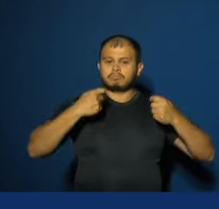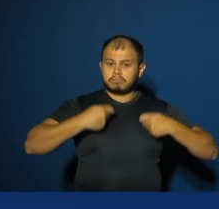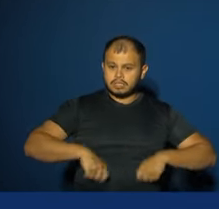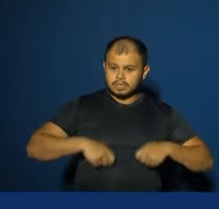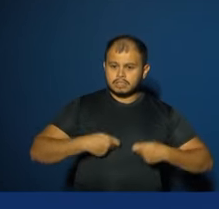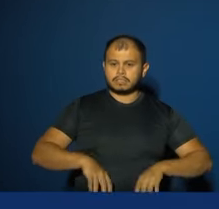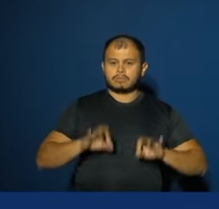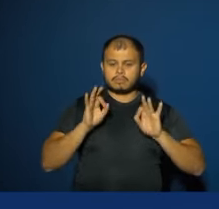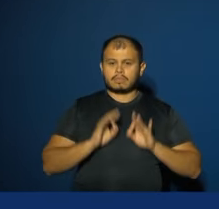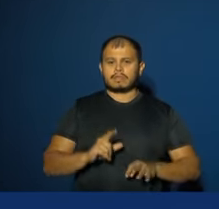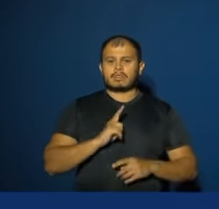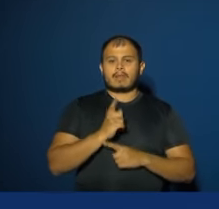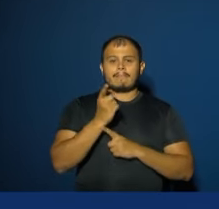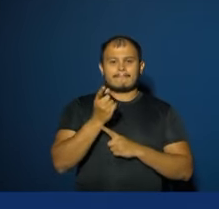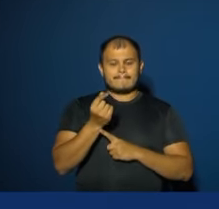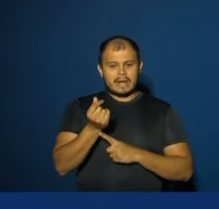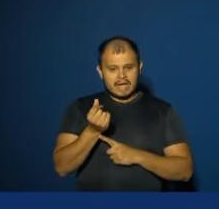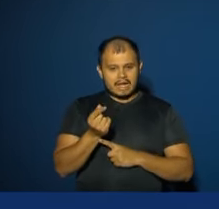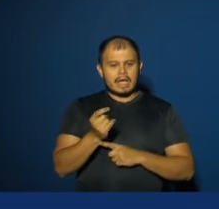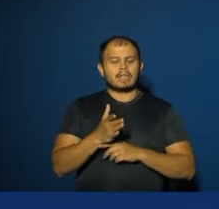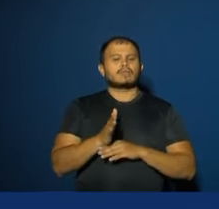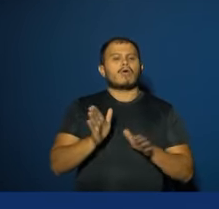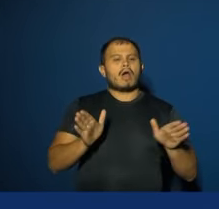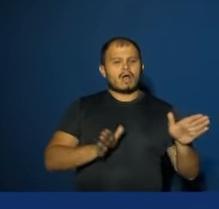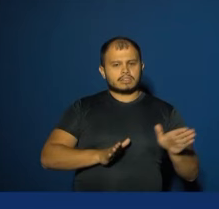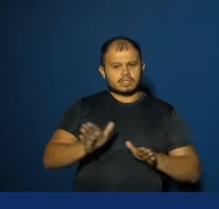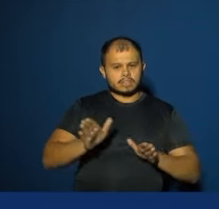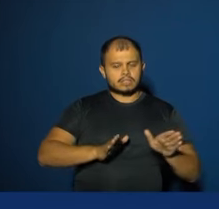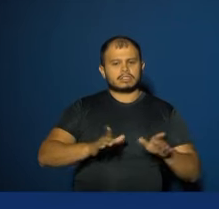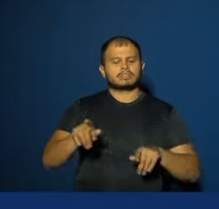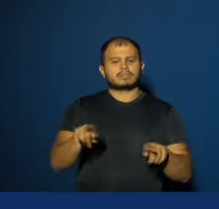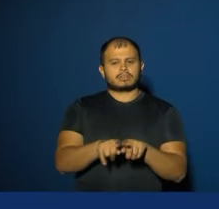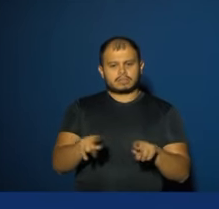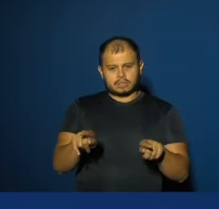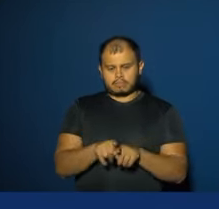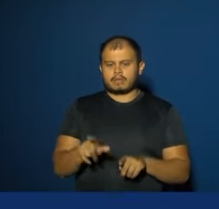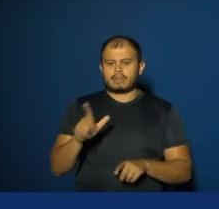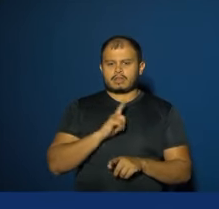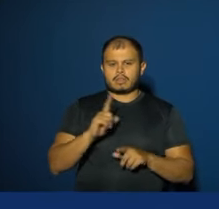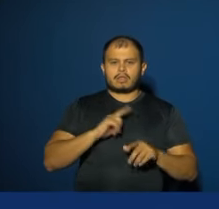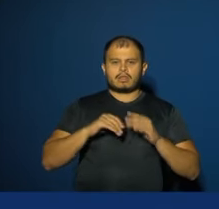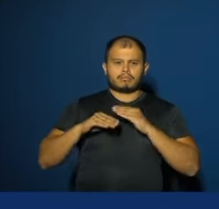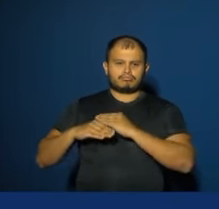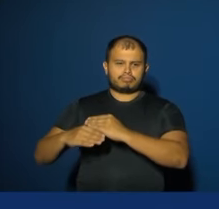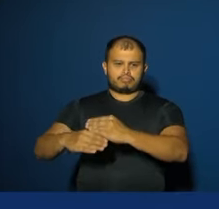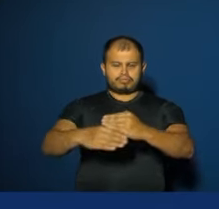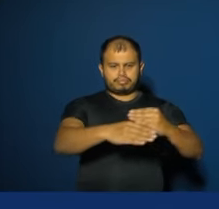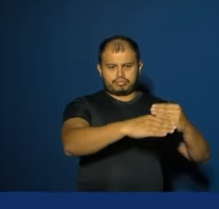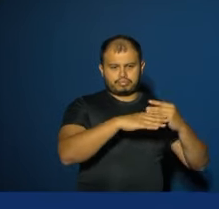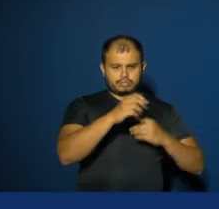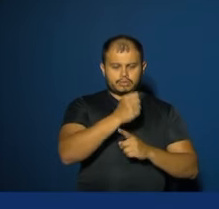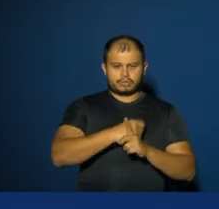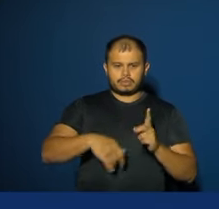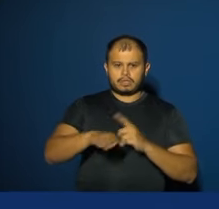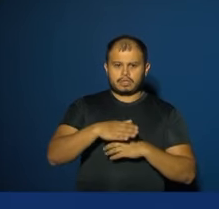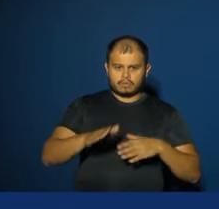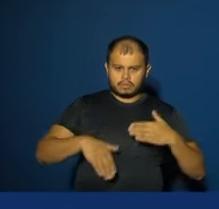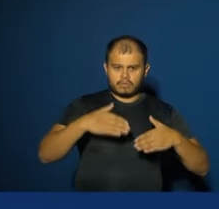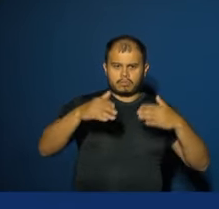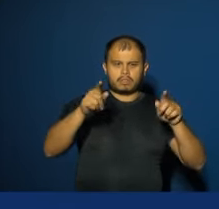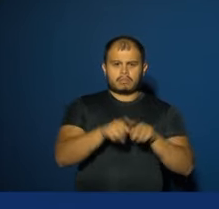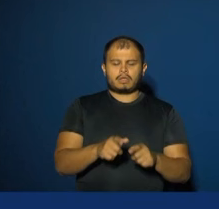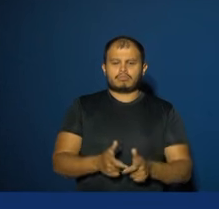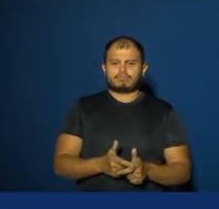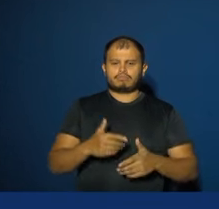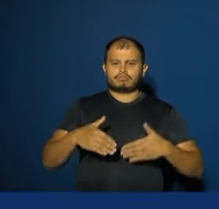termos uma energia elétrica barata, acessível e que possa assegurar igualdade social, desenvolvimento regional e